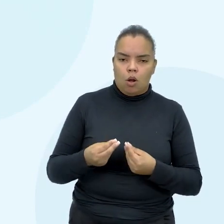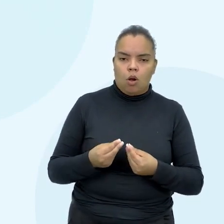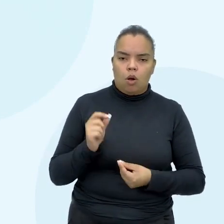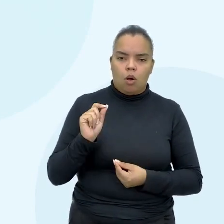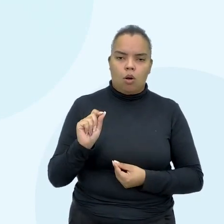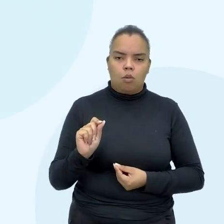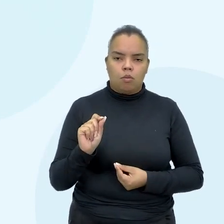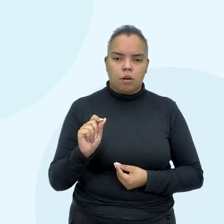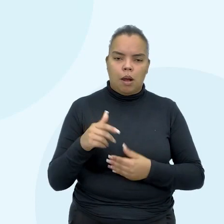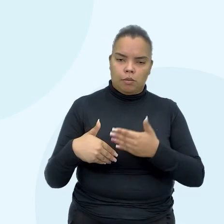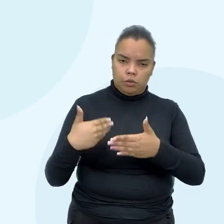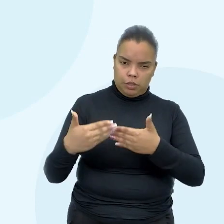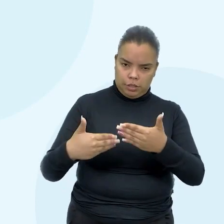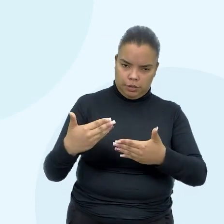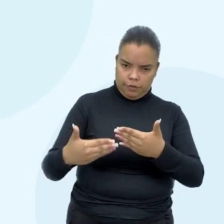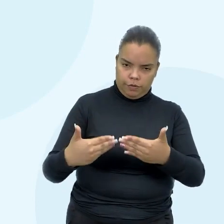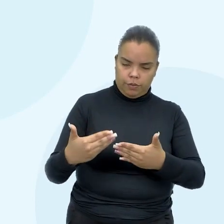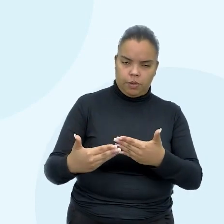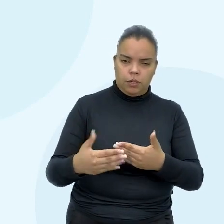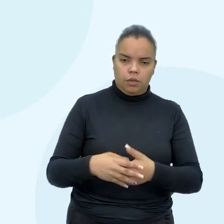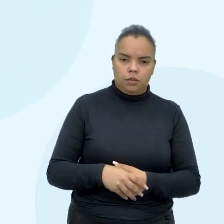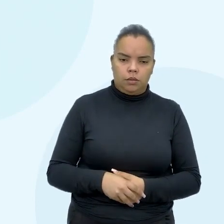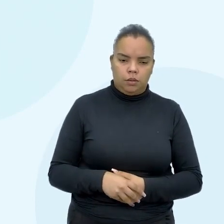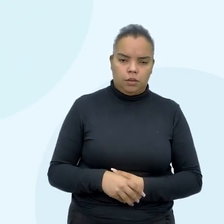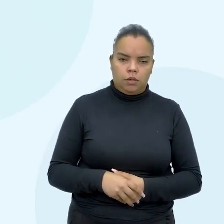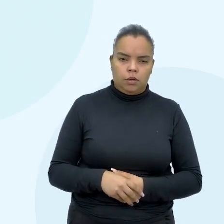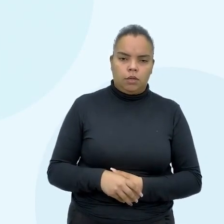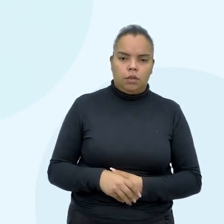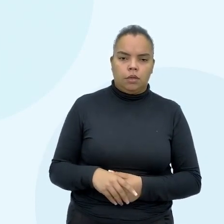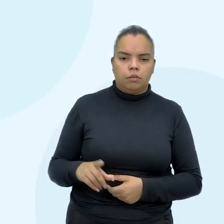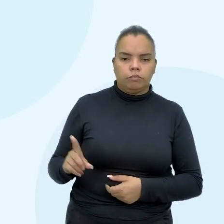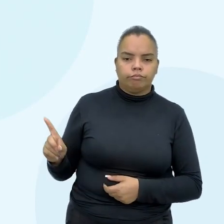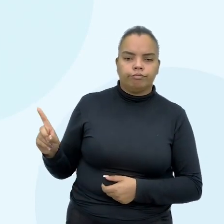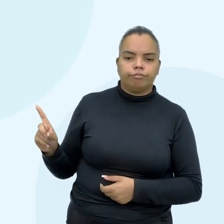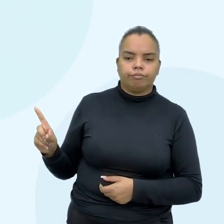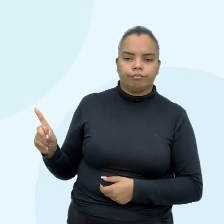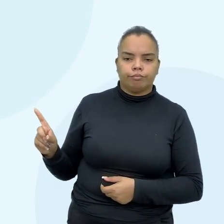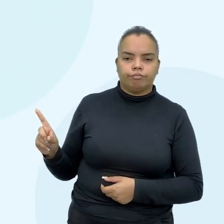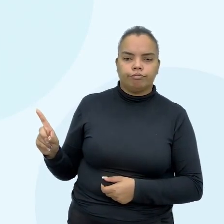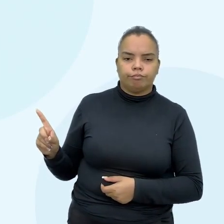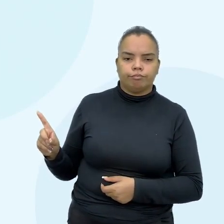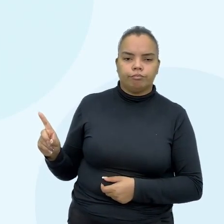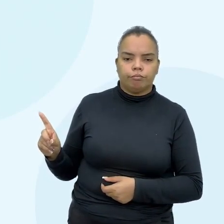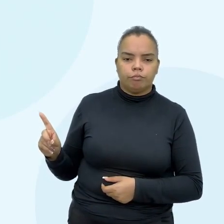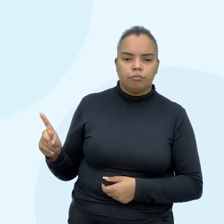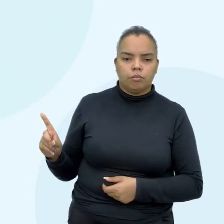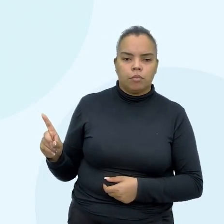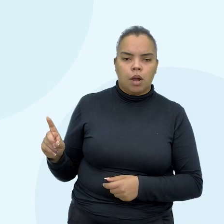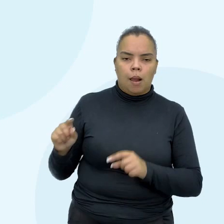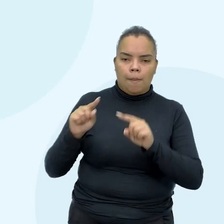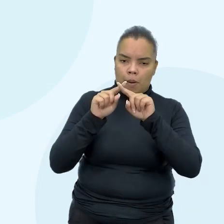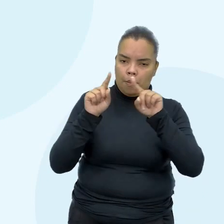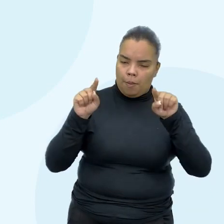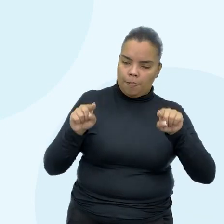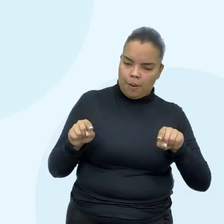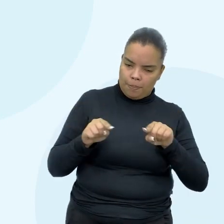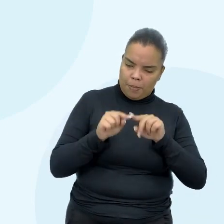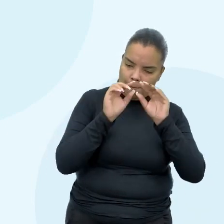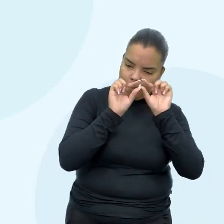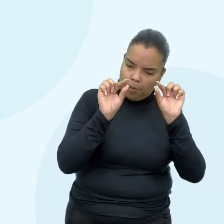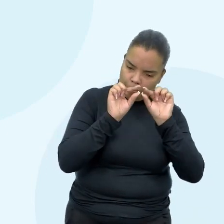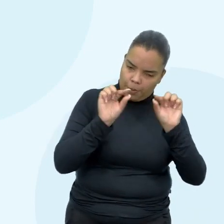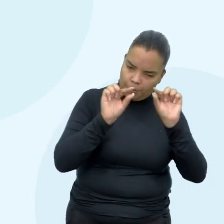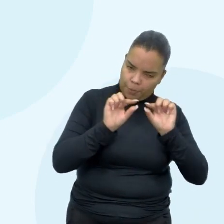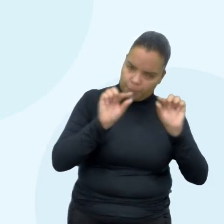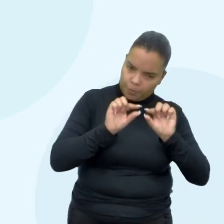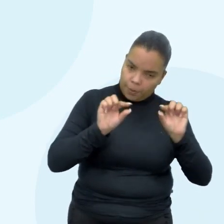aí nós estamos no desenvolvimento, tá? No desenvolvimento aí, nós trouxemos essa pequena tabela, né? E como